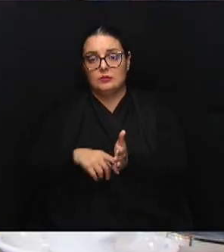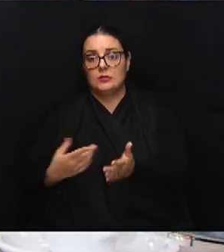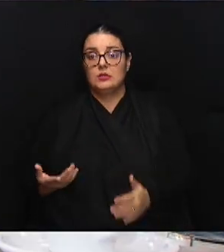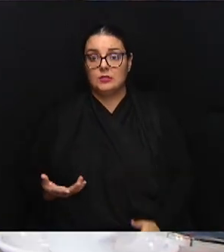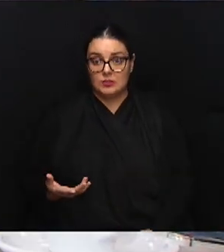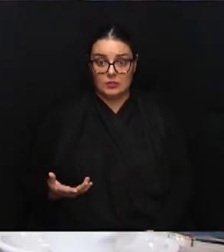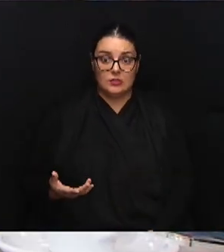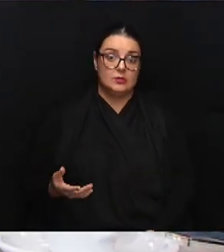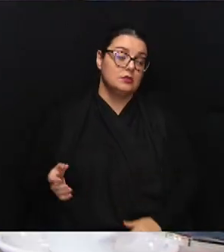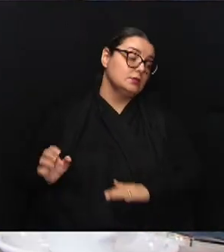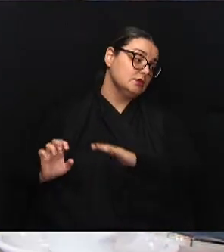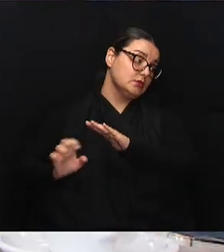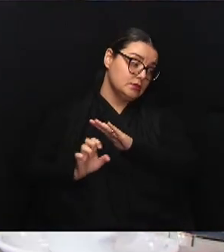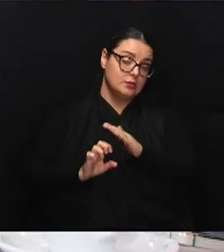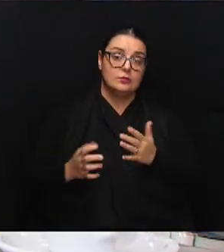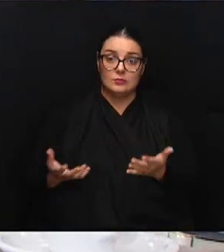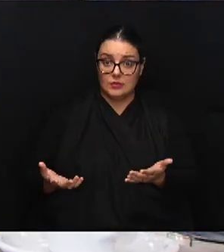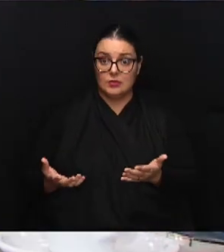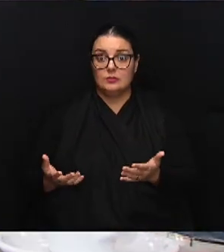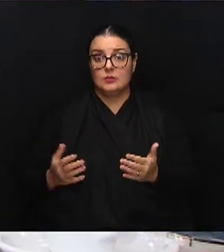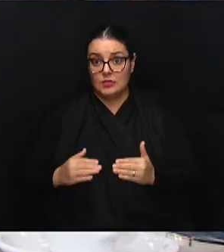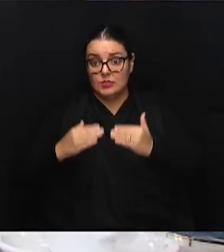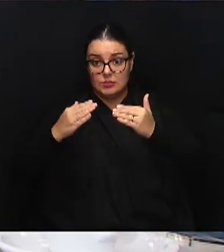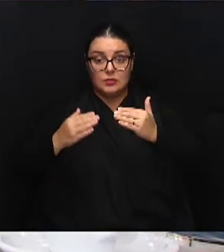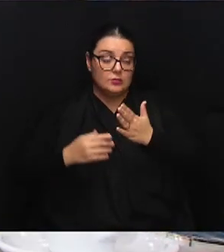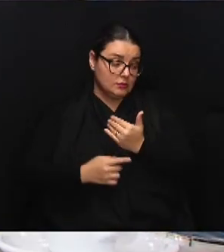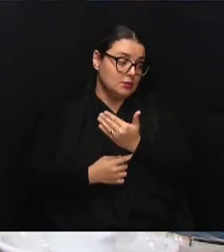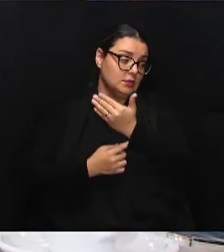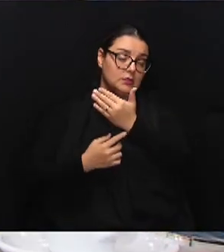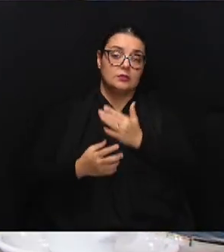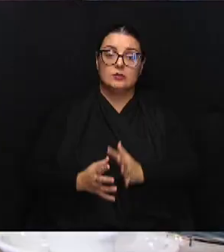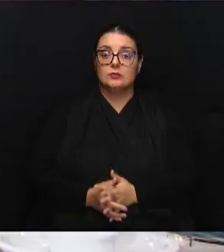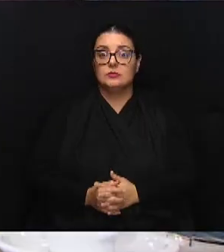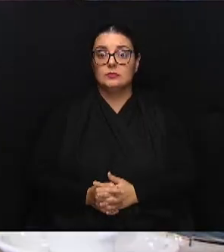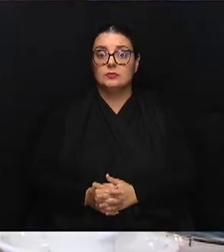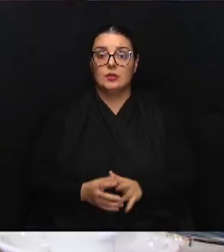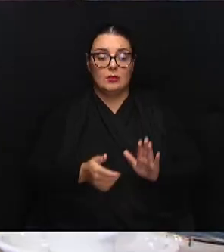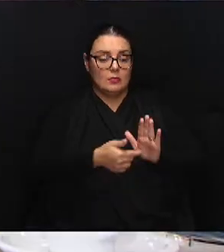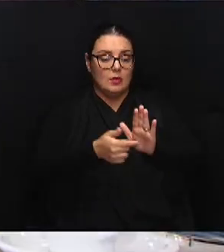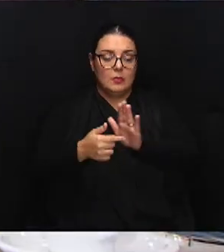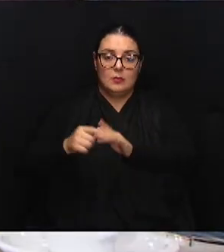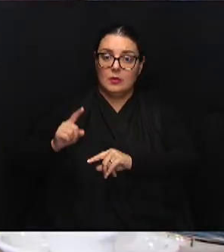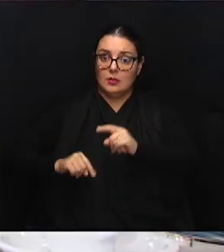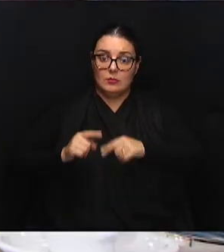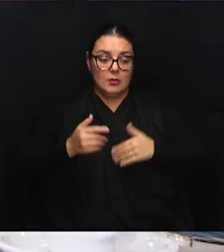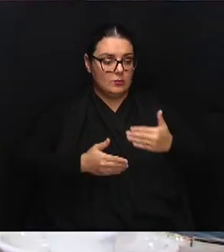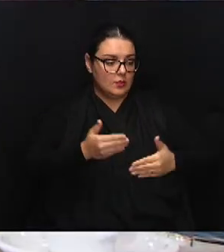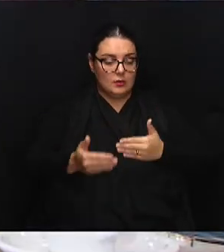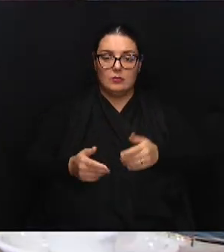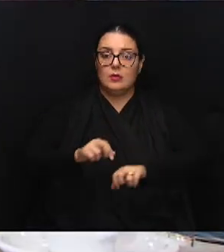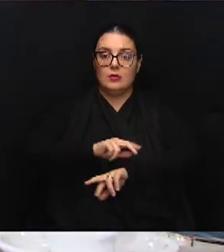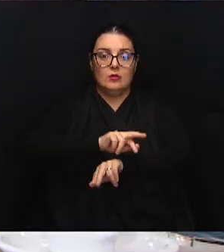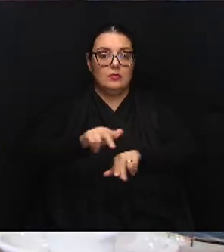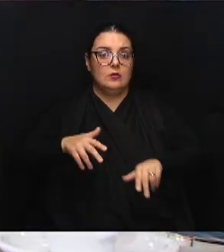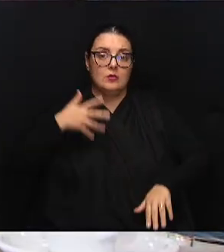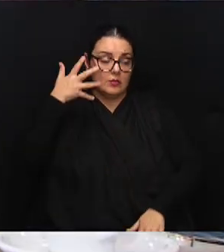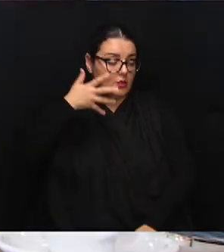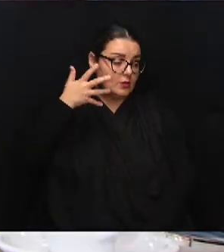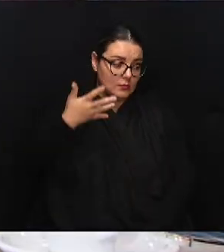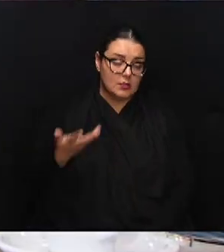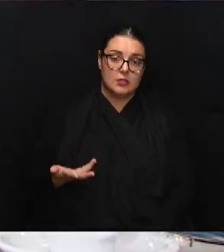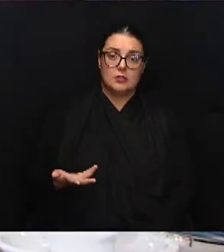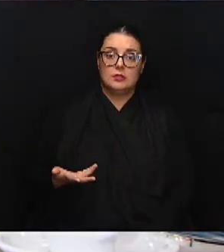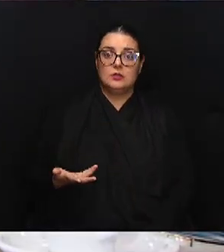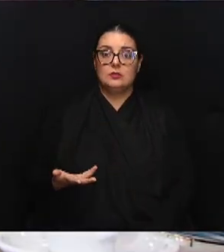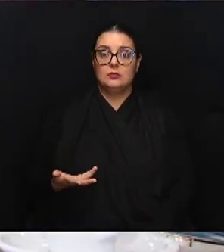de empresas, né, de alta tecnologia, expondo produtos, processos, várias palestras